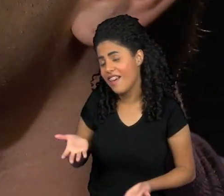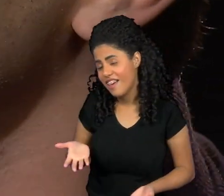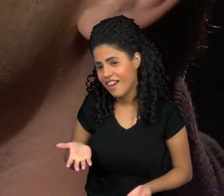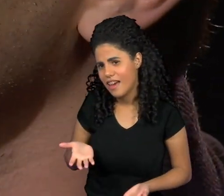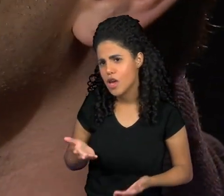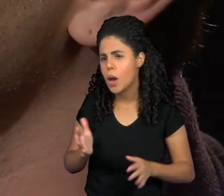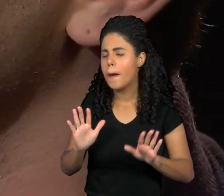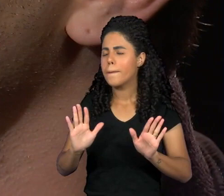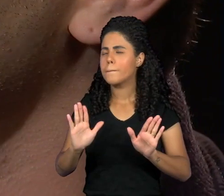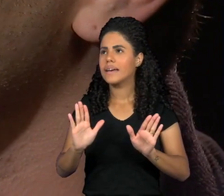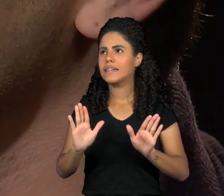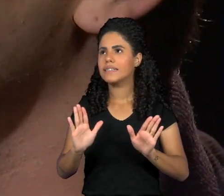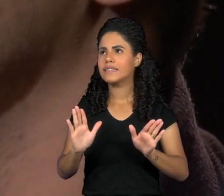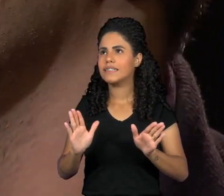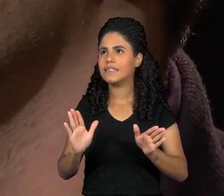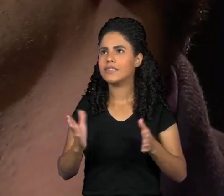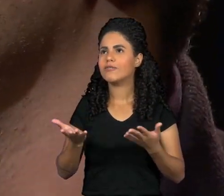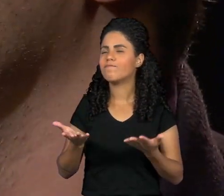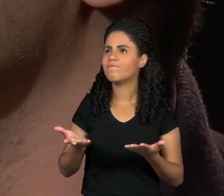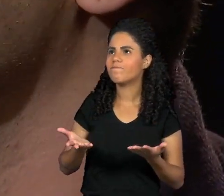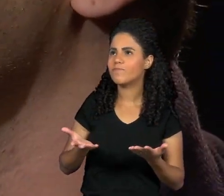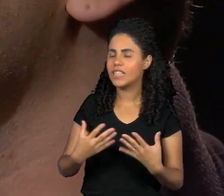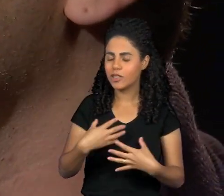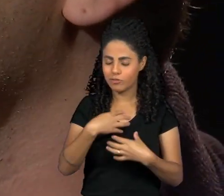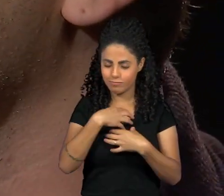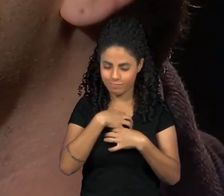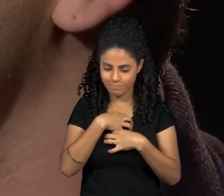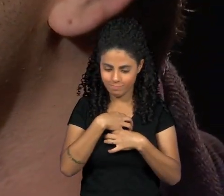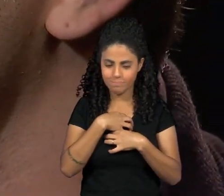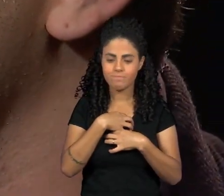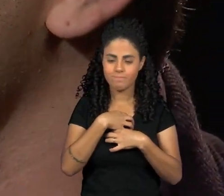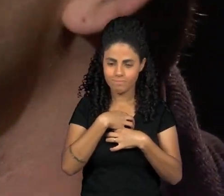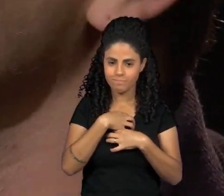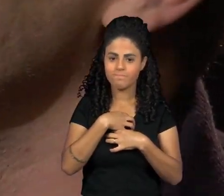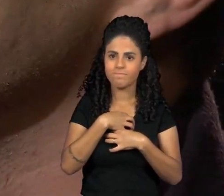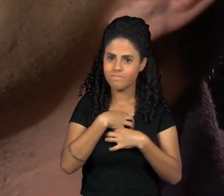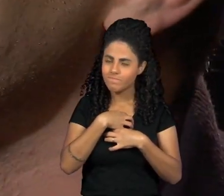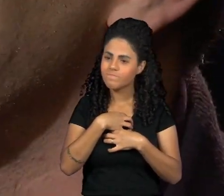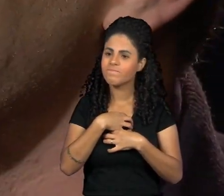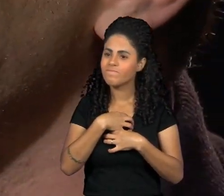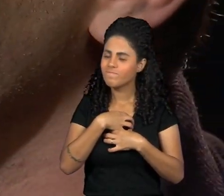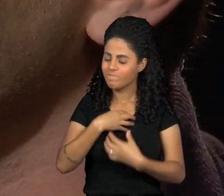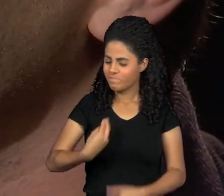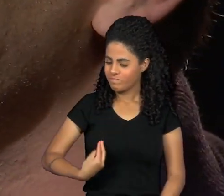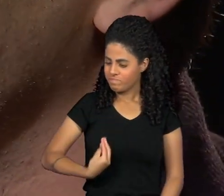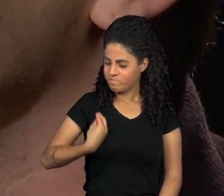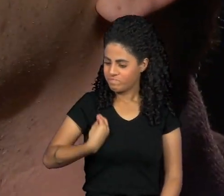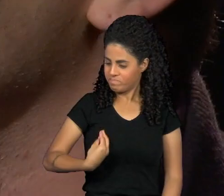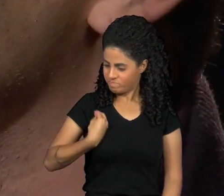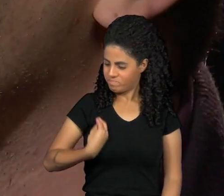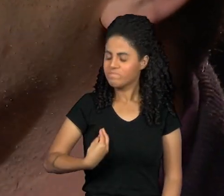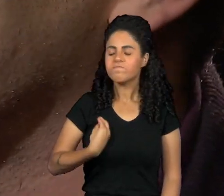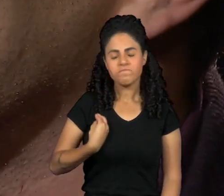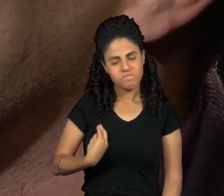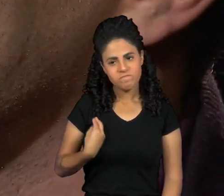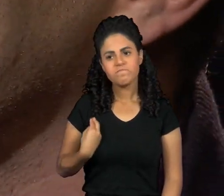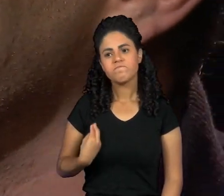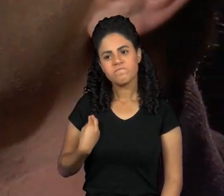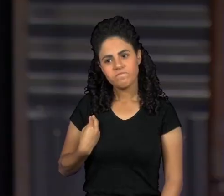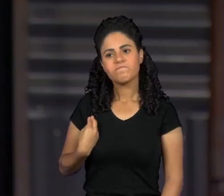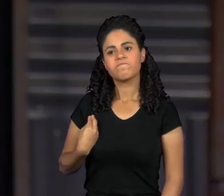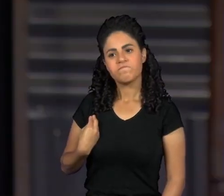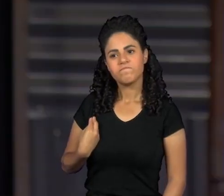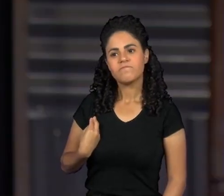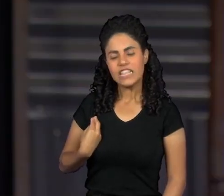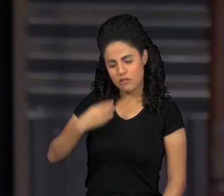E, ao mesmo tempo, me faz eu me sentir vivo também, né? Sim. Afinal, estou aqui.